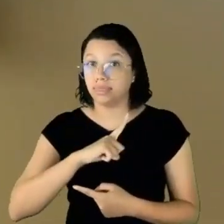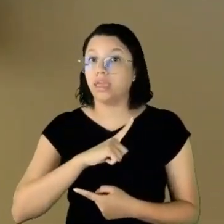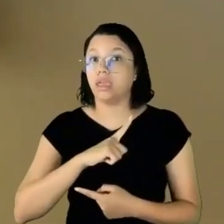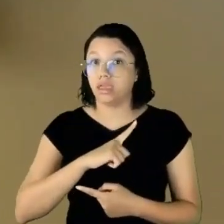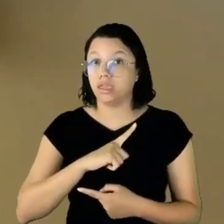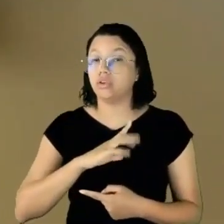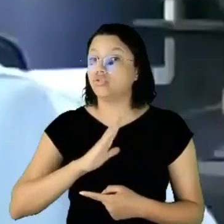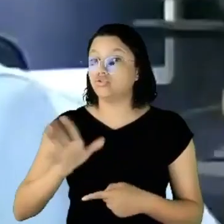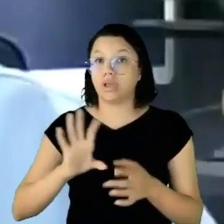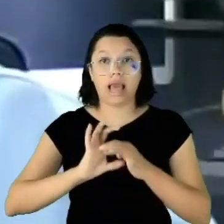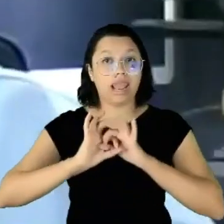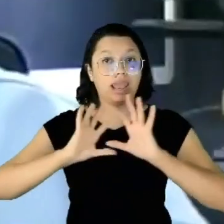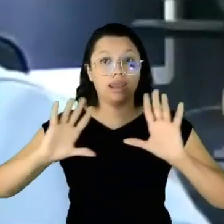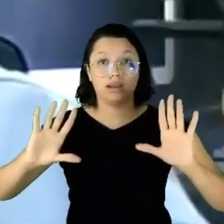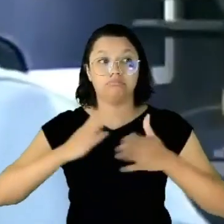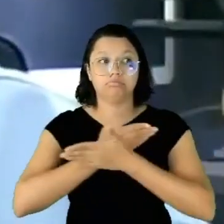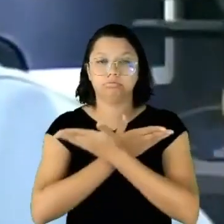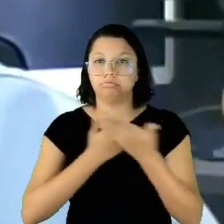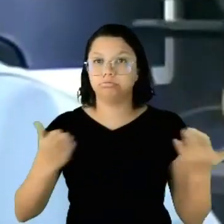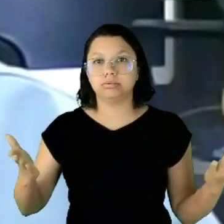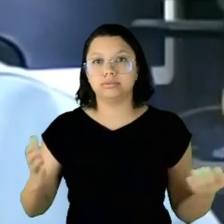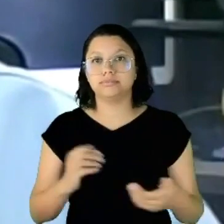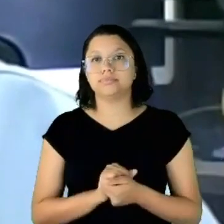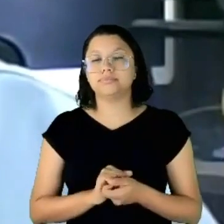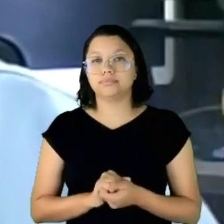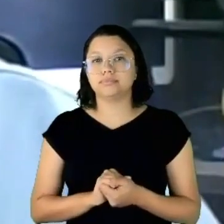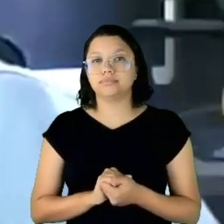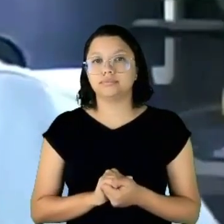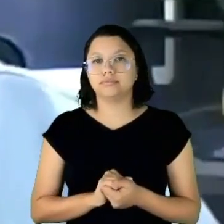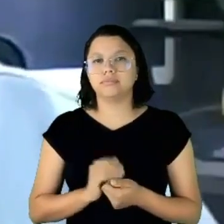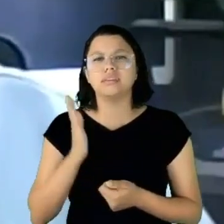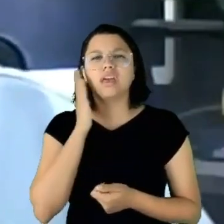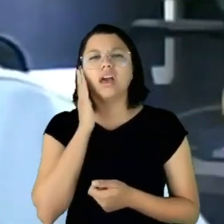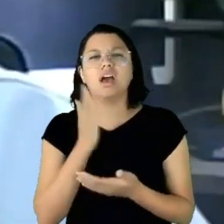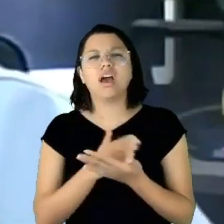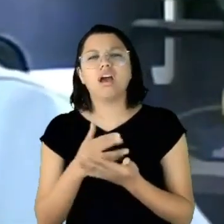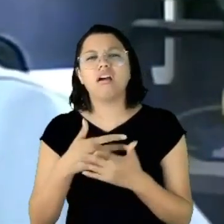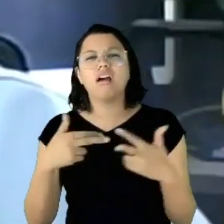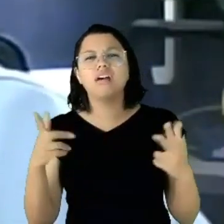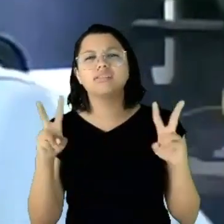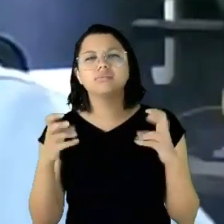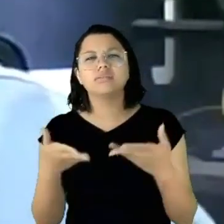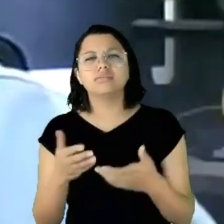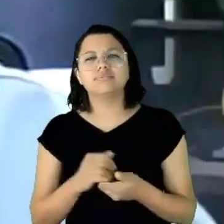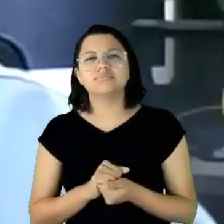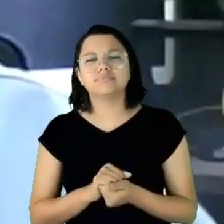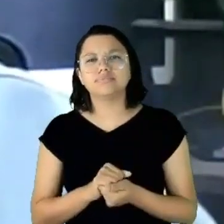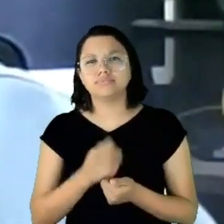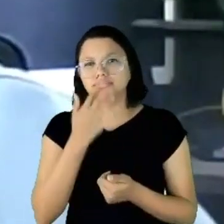os diretores já está liberado para todo mundo a Dilson você sabe alguma coisa disso?